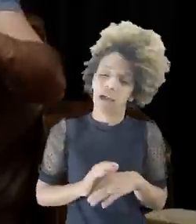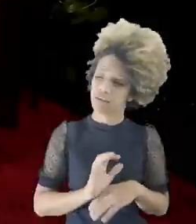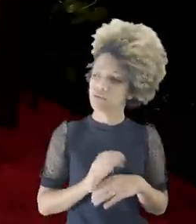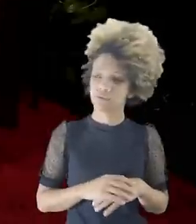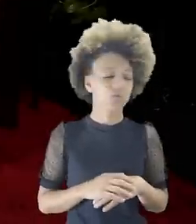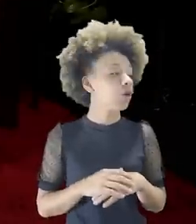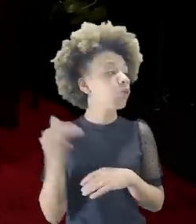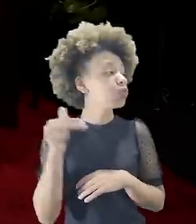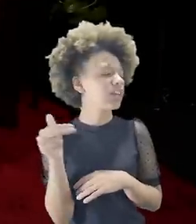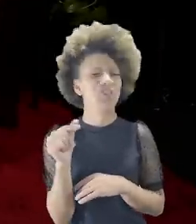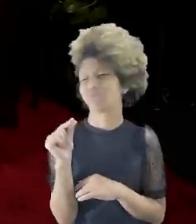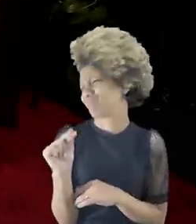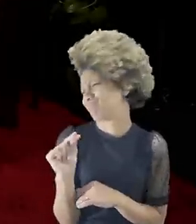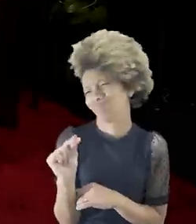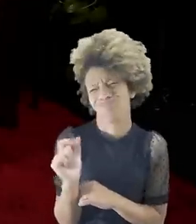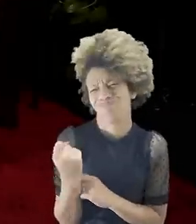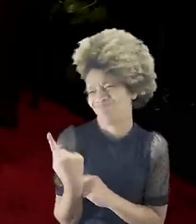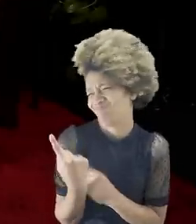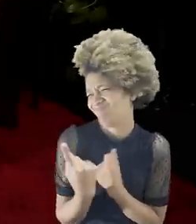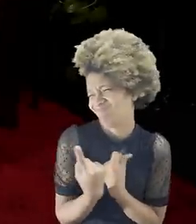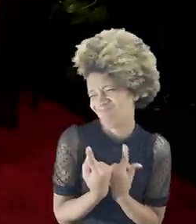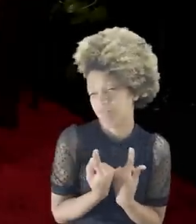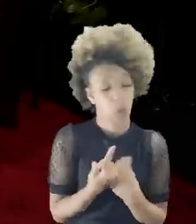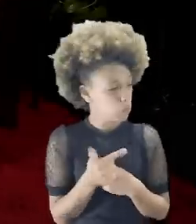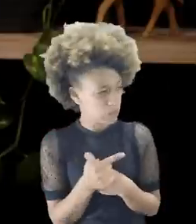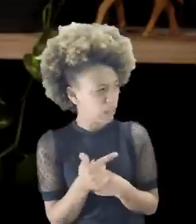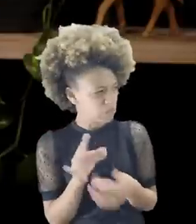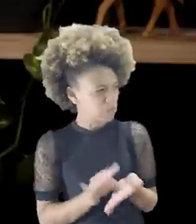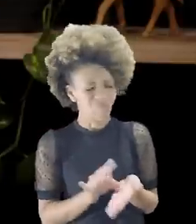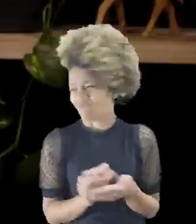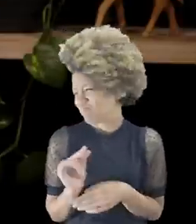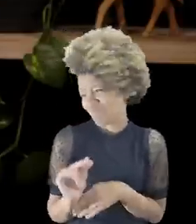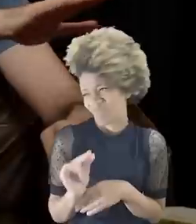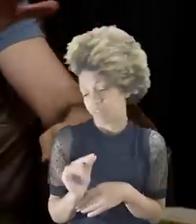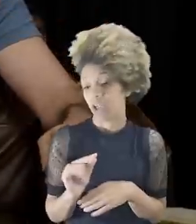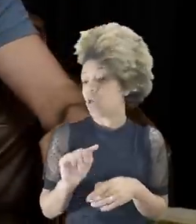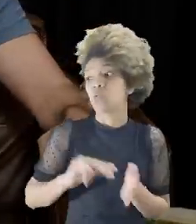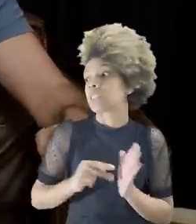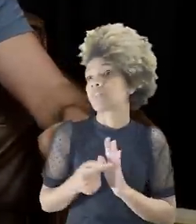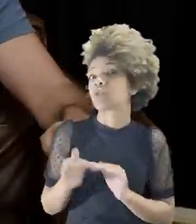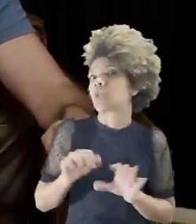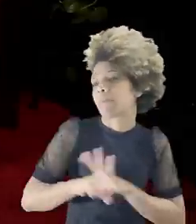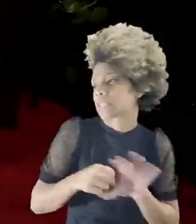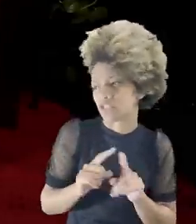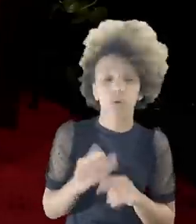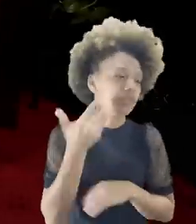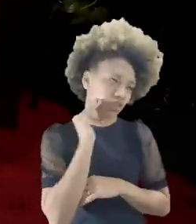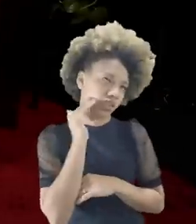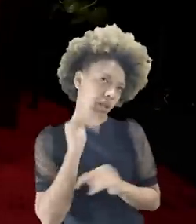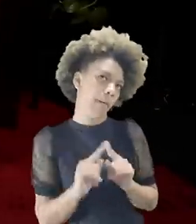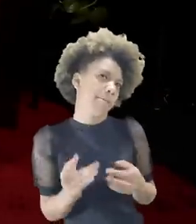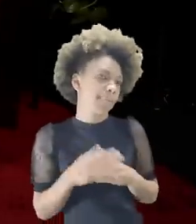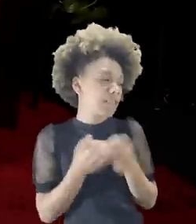Nordeste muito pouco porque a gente vê assim o basquete não quer dizer que não tem basquete lá tá mas